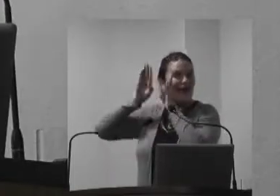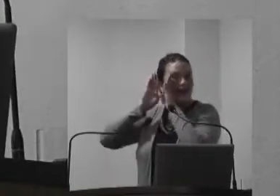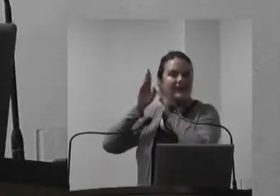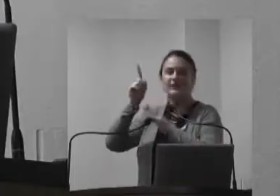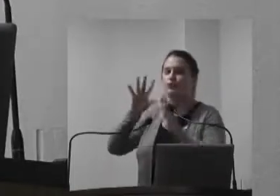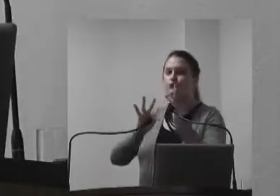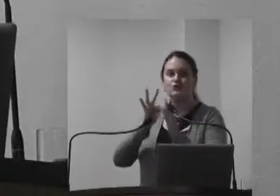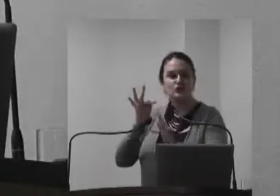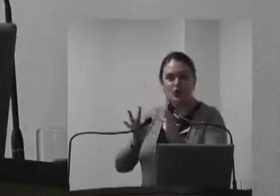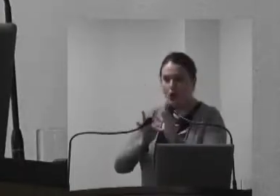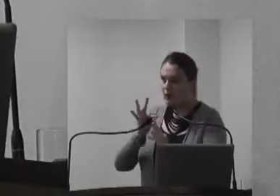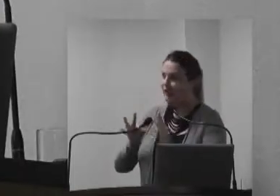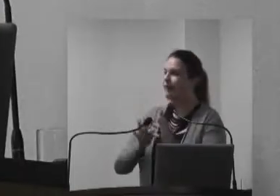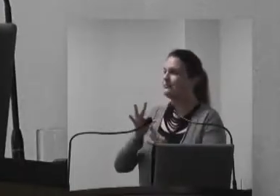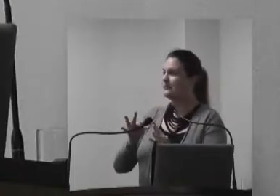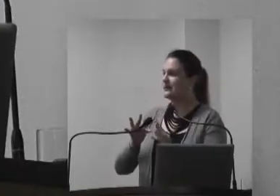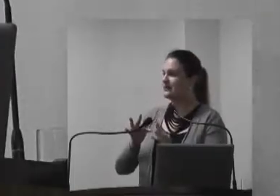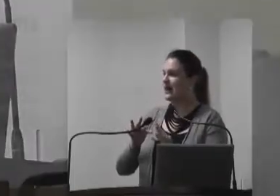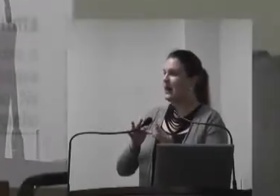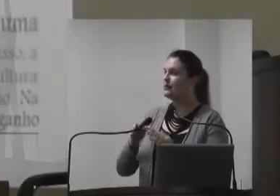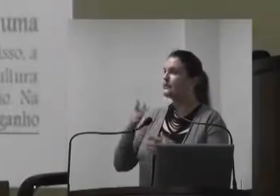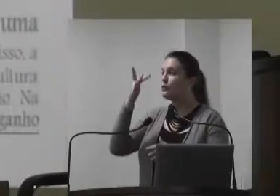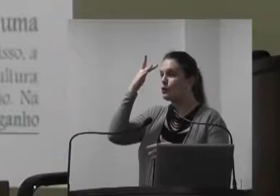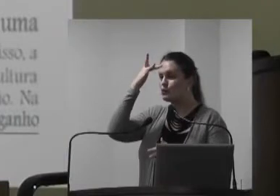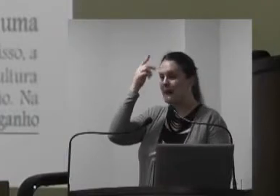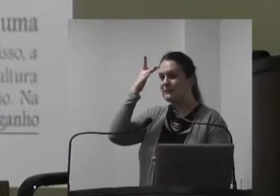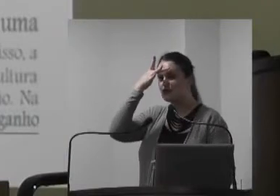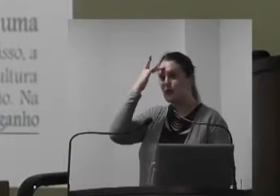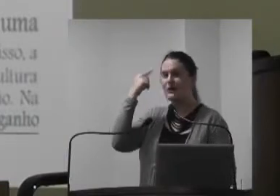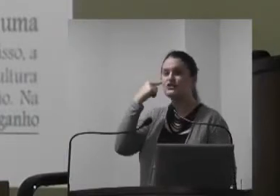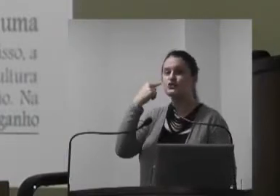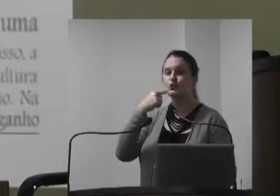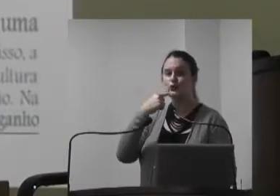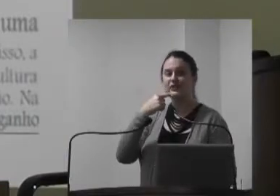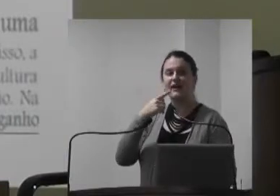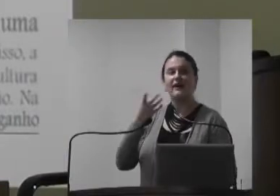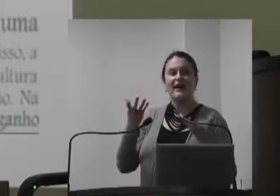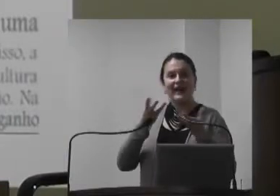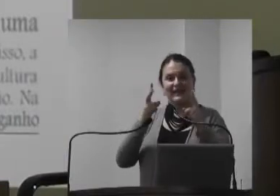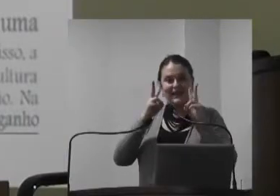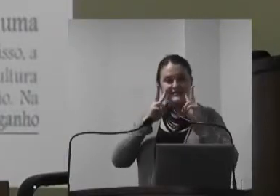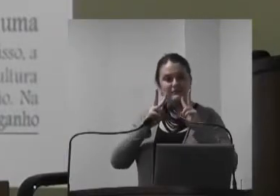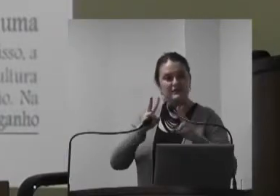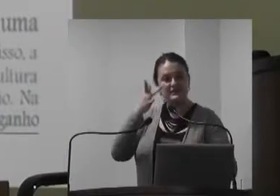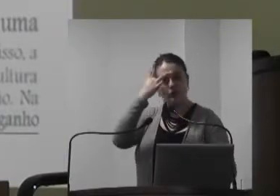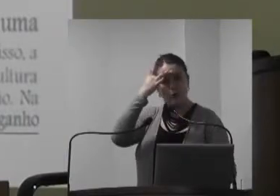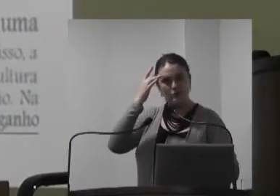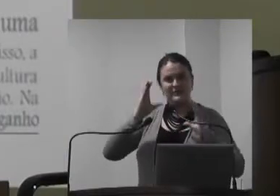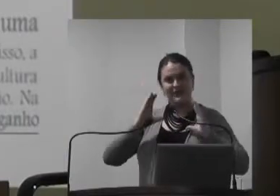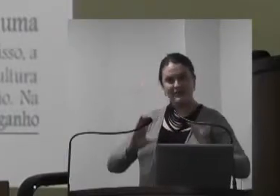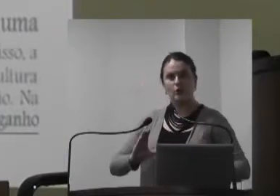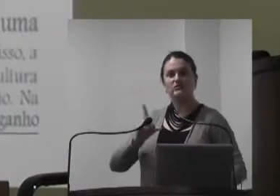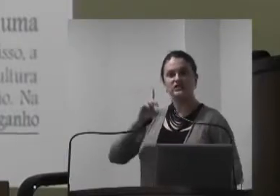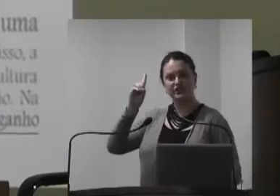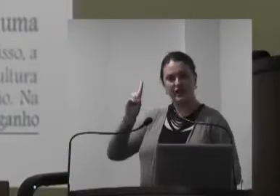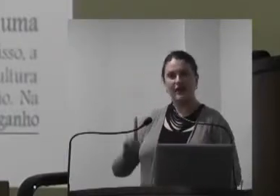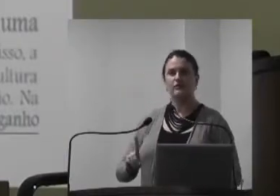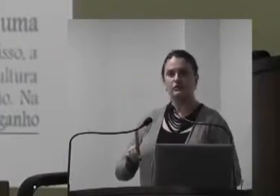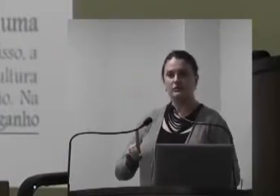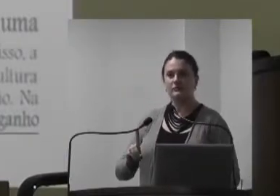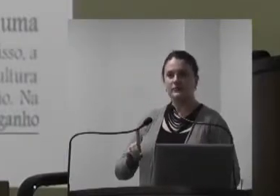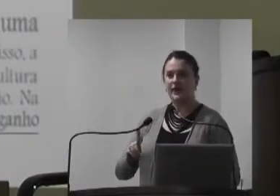como orelha que não funciona, tá? Então, a pessoa surda, ela quer ser vista como um cidadão